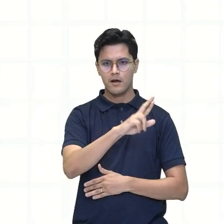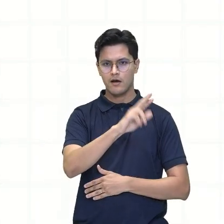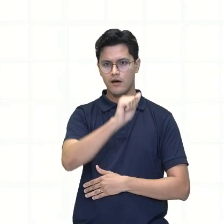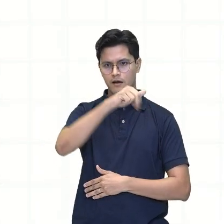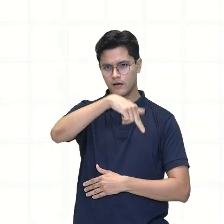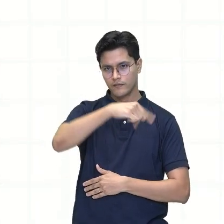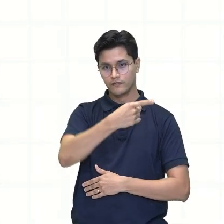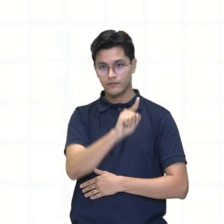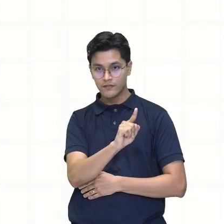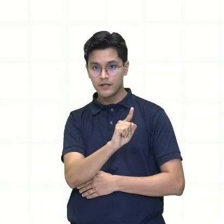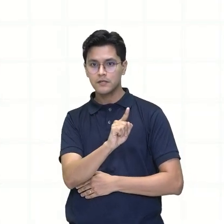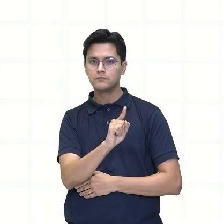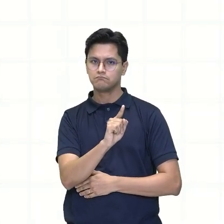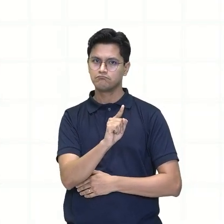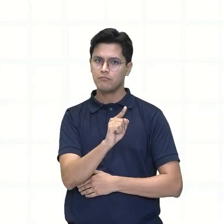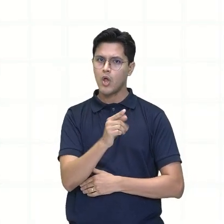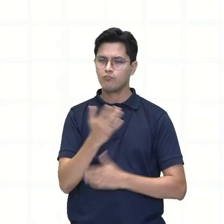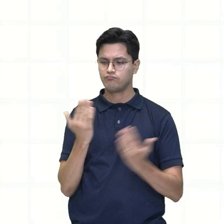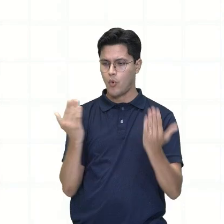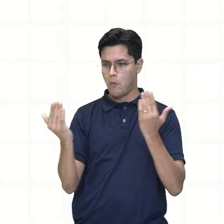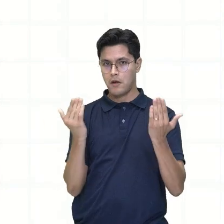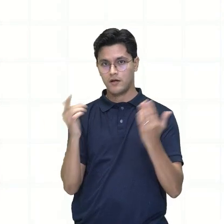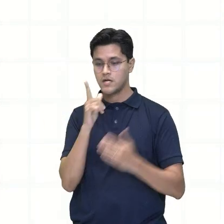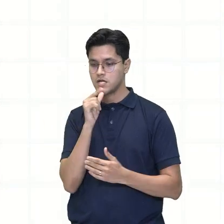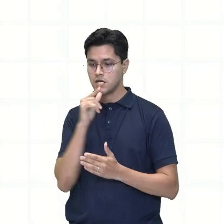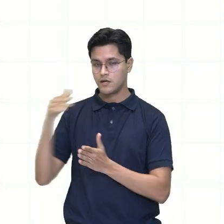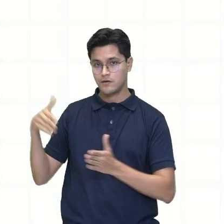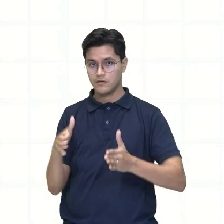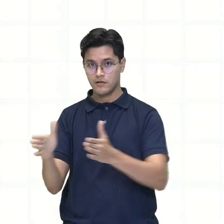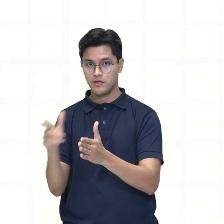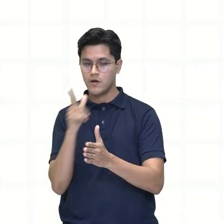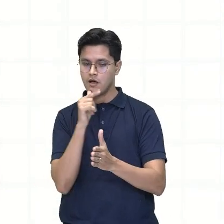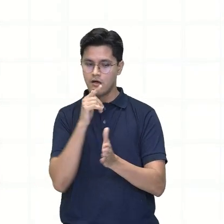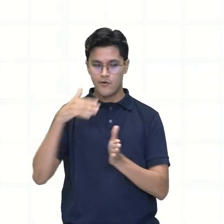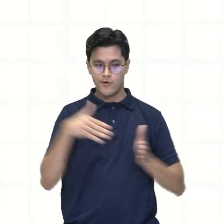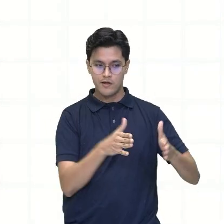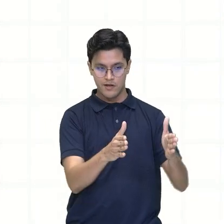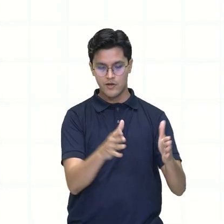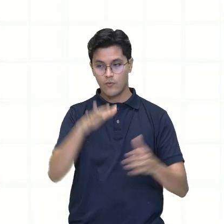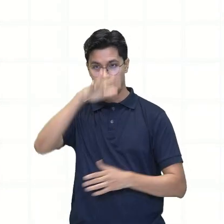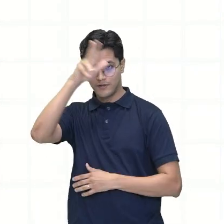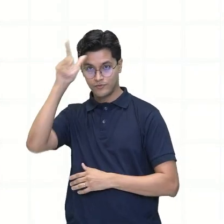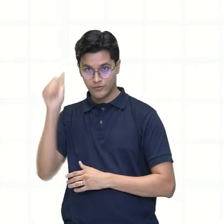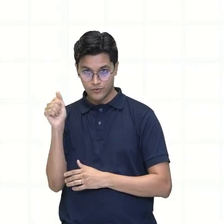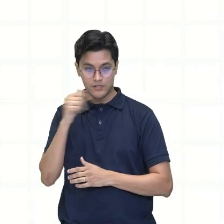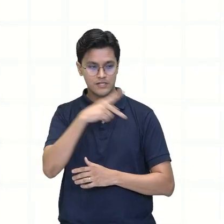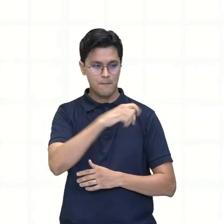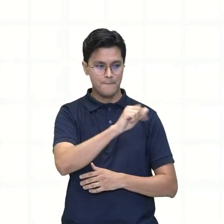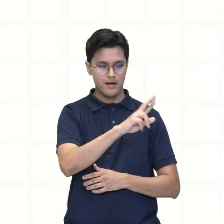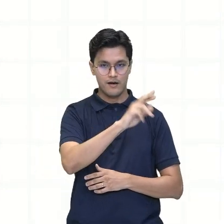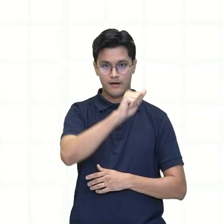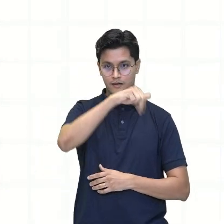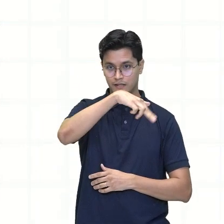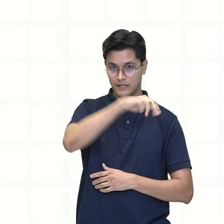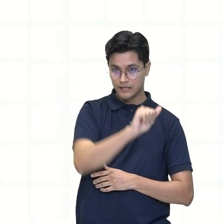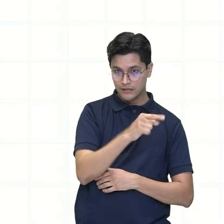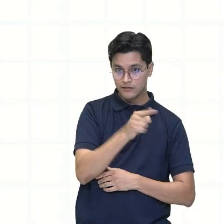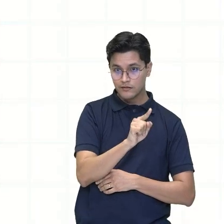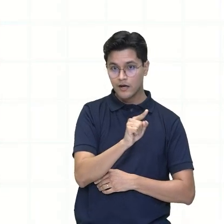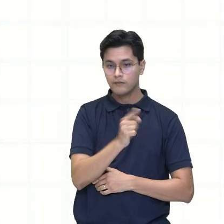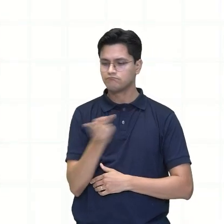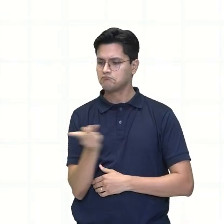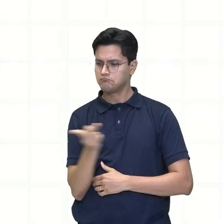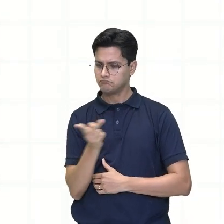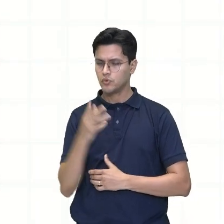estou comparando 2 rios, o rio Amazonas e o rio Paraná. E eu estou dizendo que ambos são bonitos, então eu estou